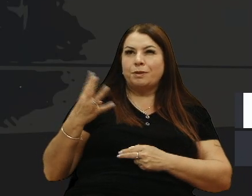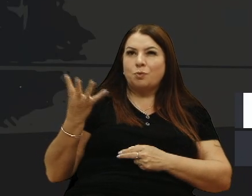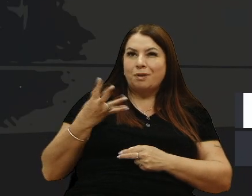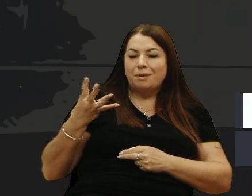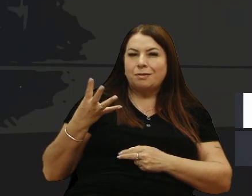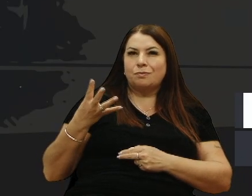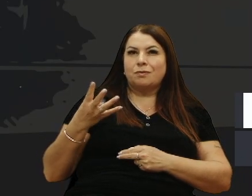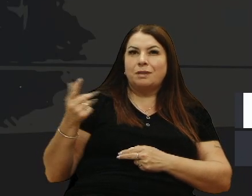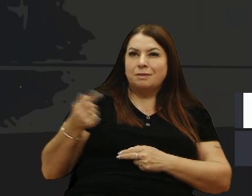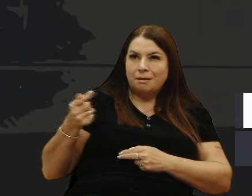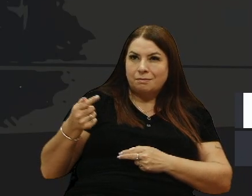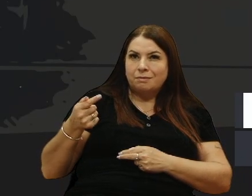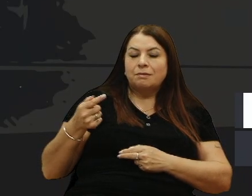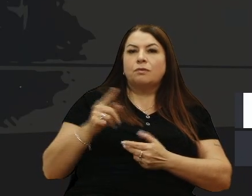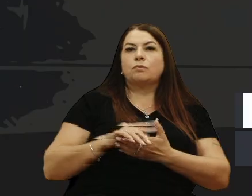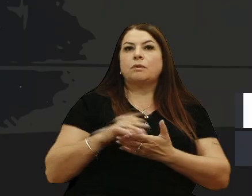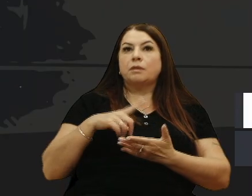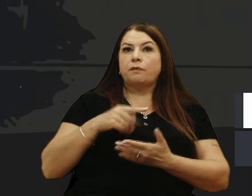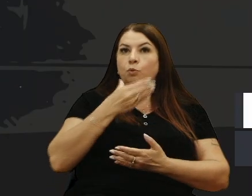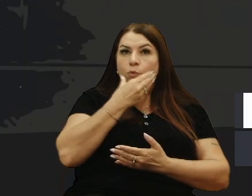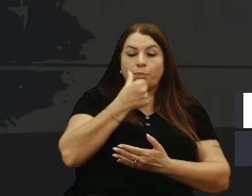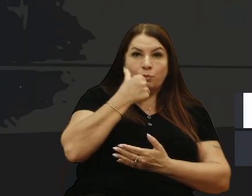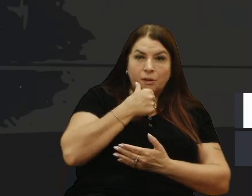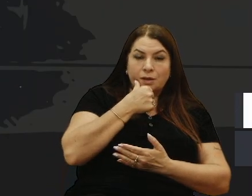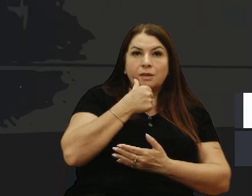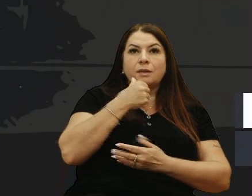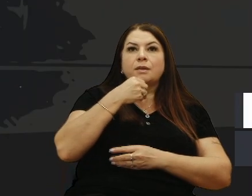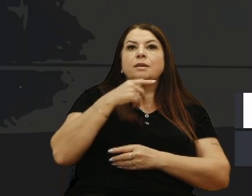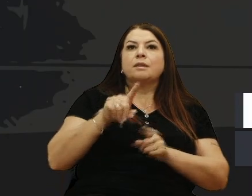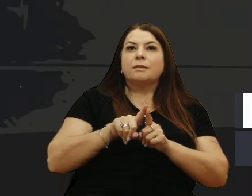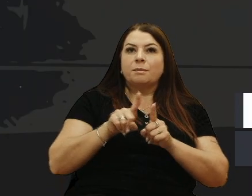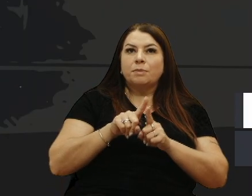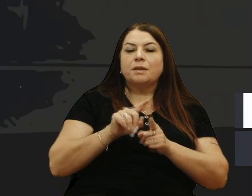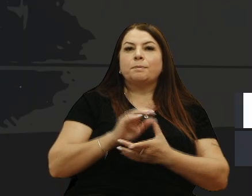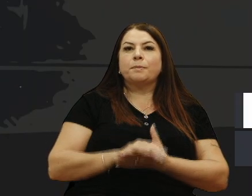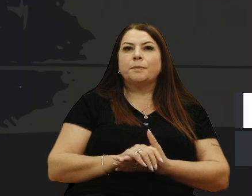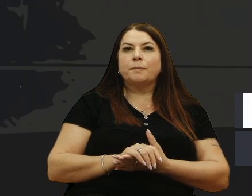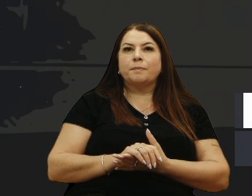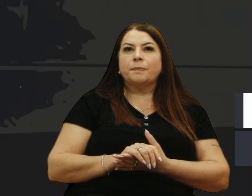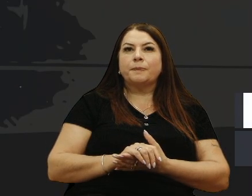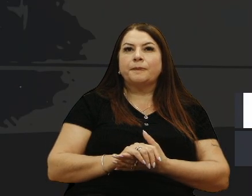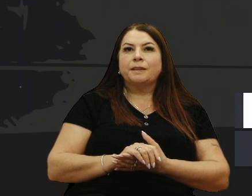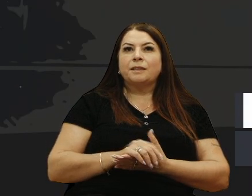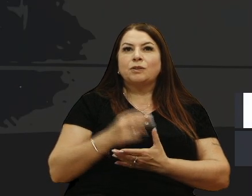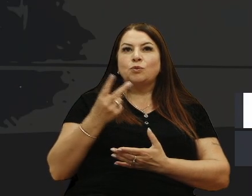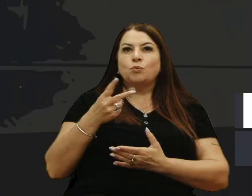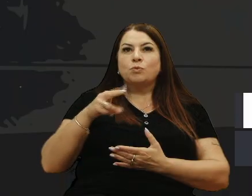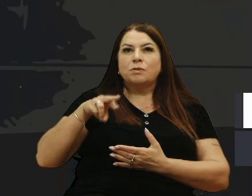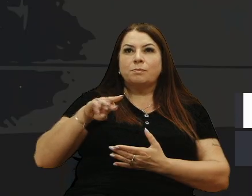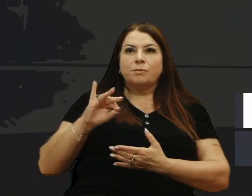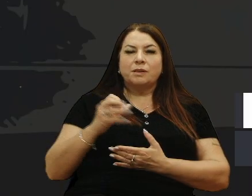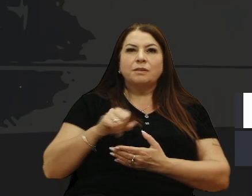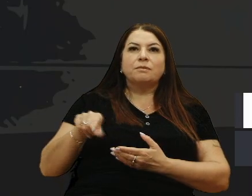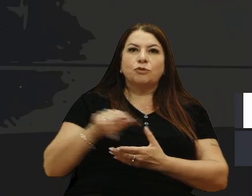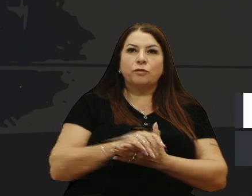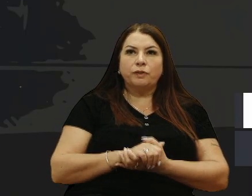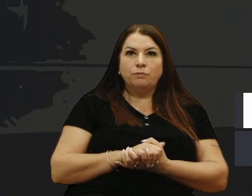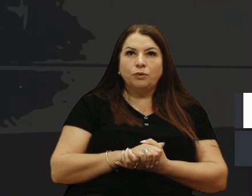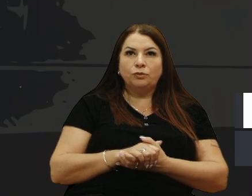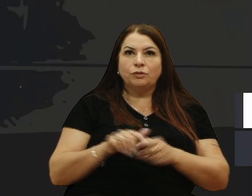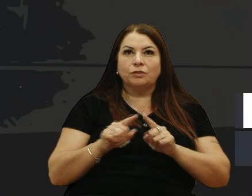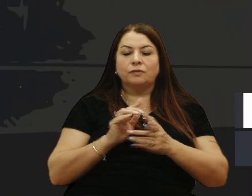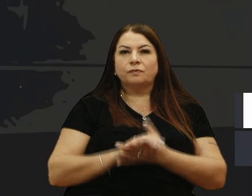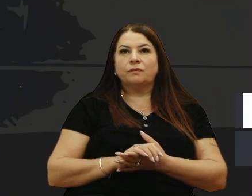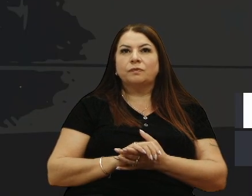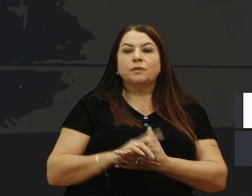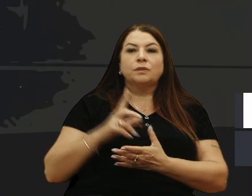quartetos, heptetos, né? Teve masculino e feminino, teve também a prova das 2 milhas. E uma loucura,